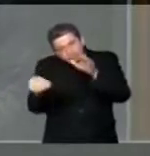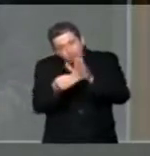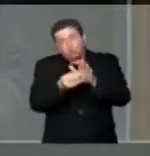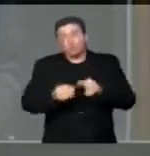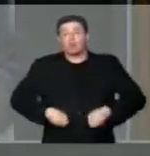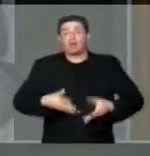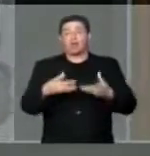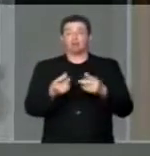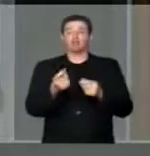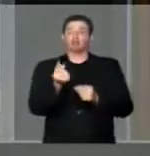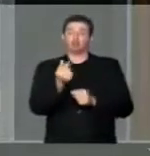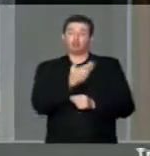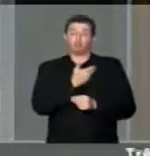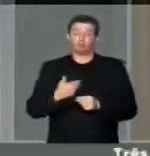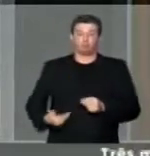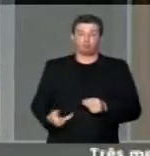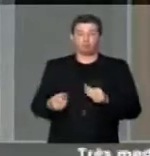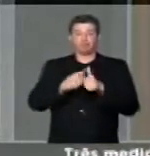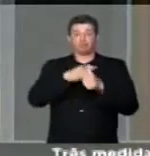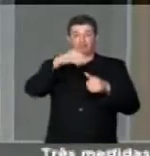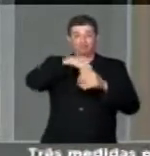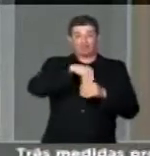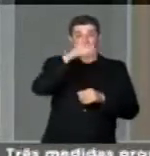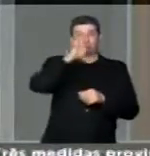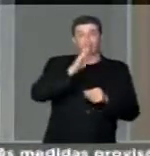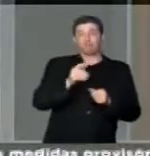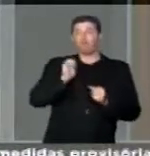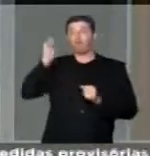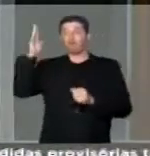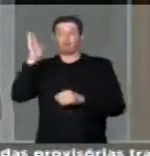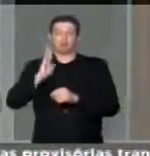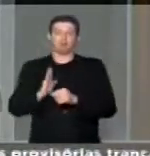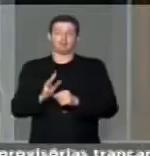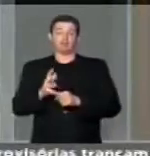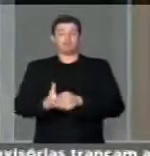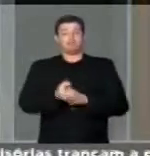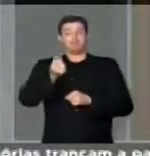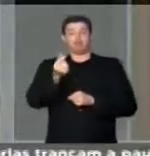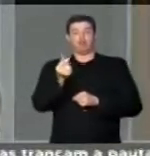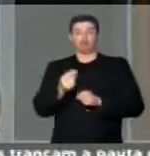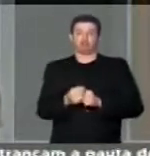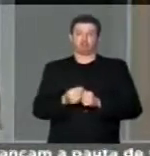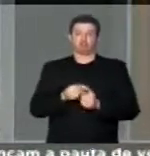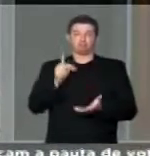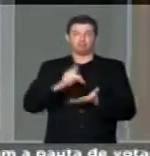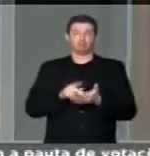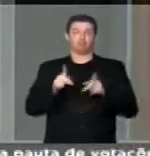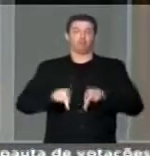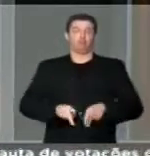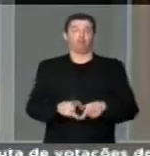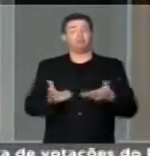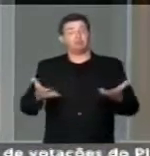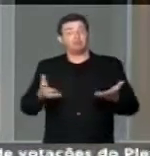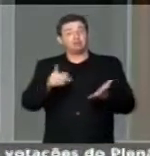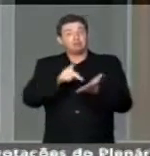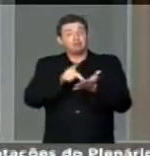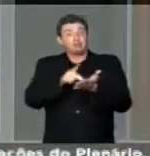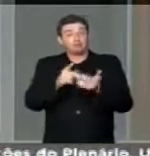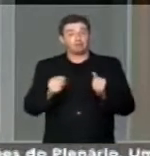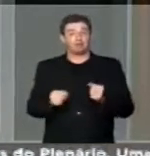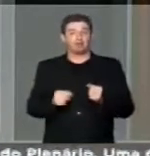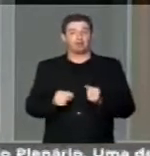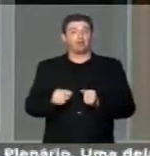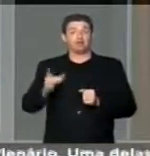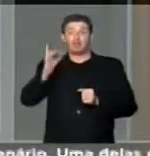gasto público à dívida interna e externa, que consome uma grande parte do orçamento. Então, na verdade, ela